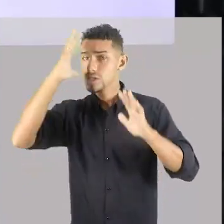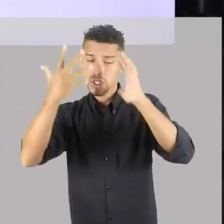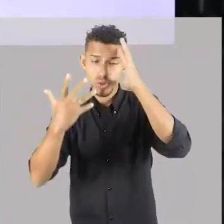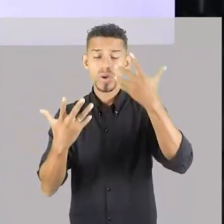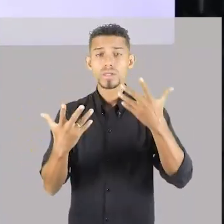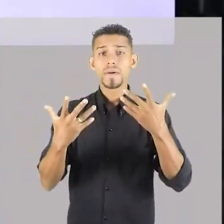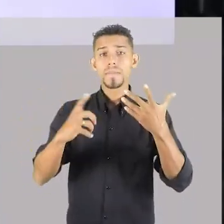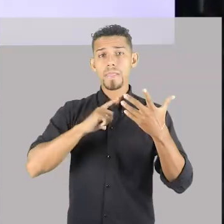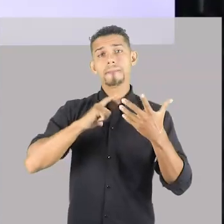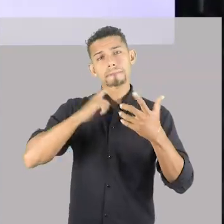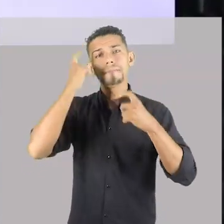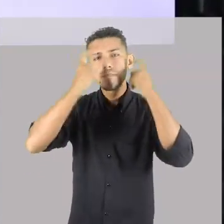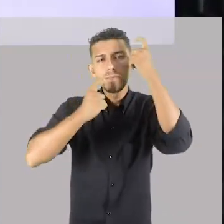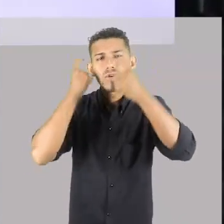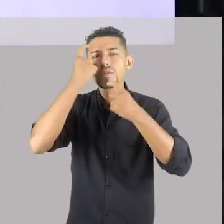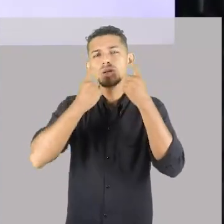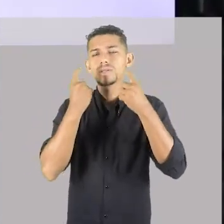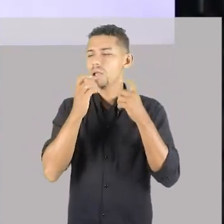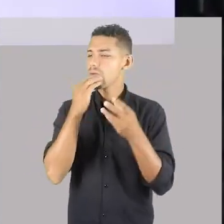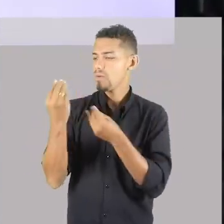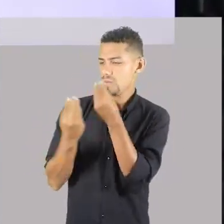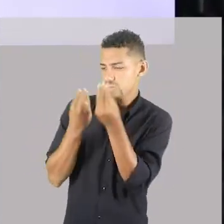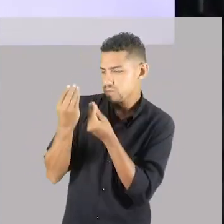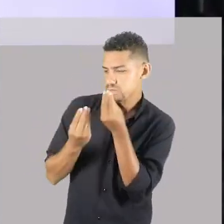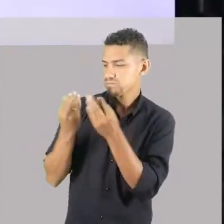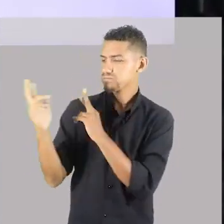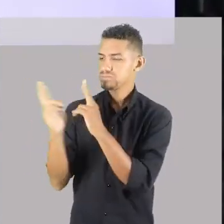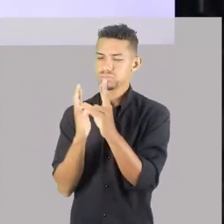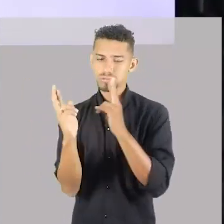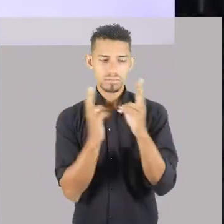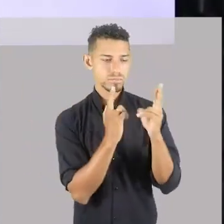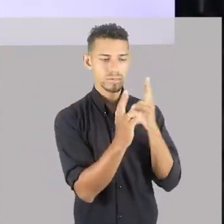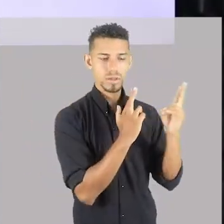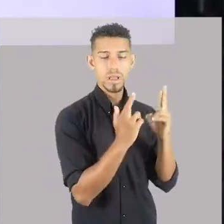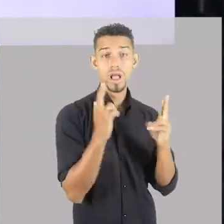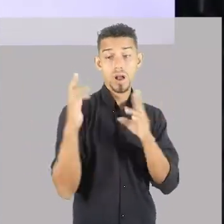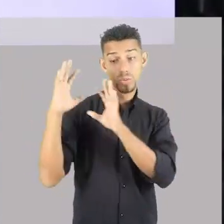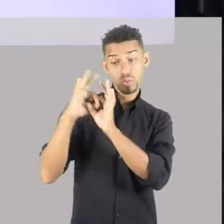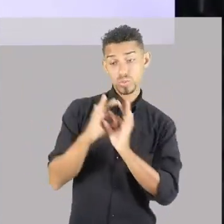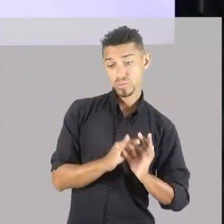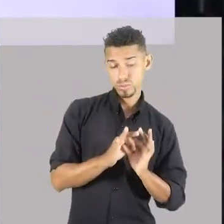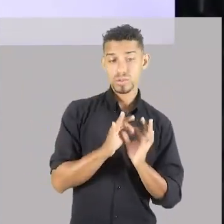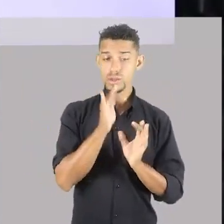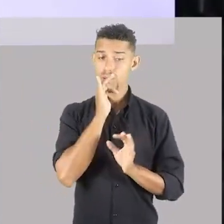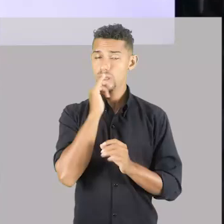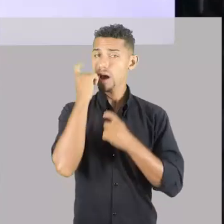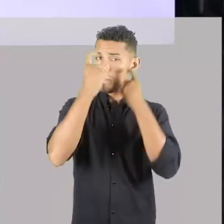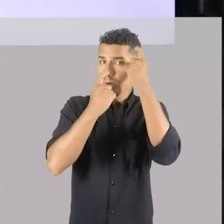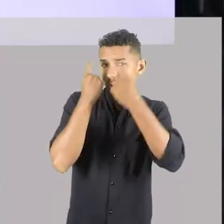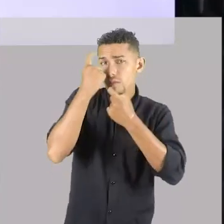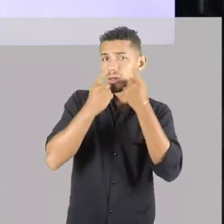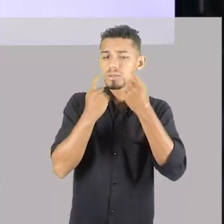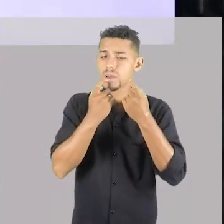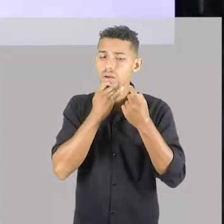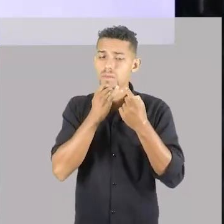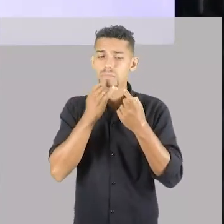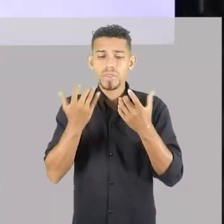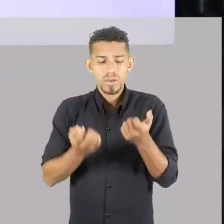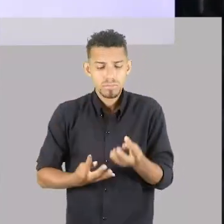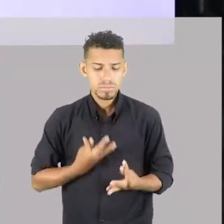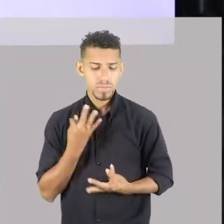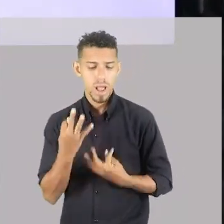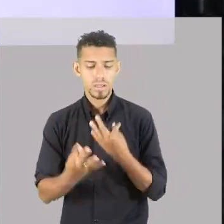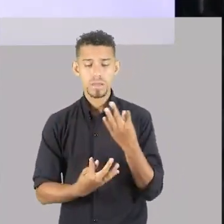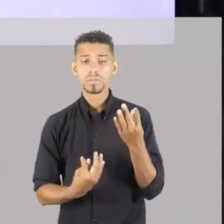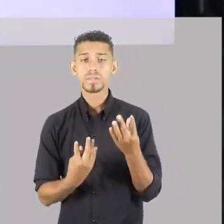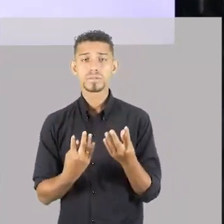situação. Então, tem a preocupação da forma de relacionar aquele contexto, certo? A preocupação de um tratamento